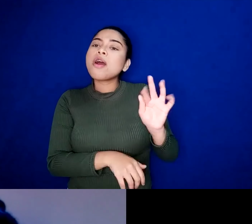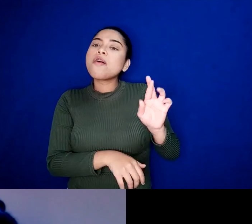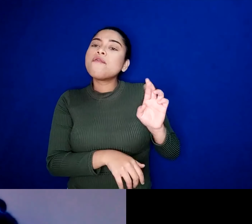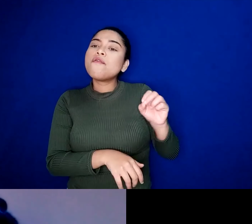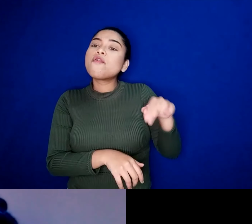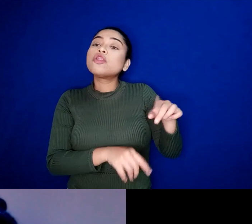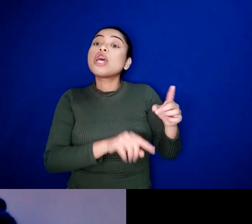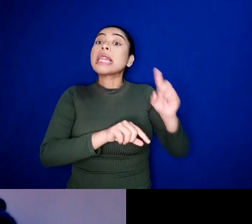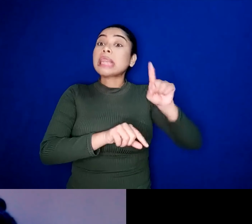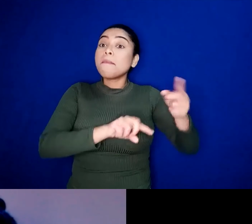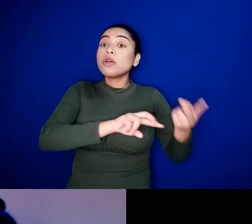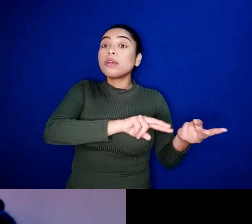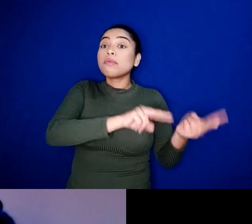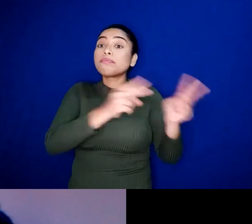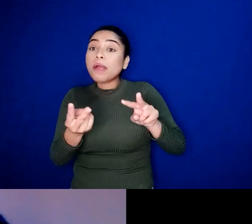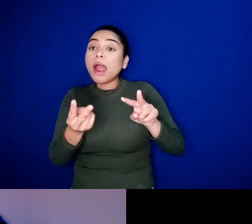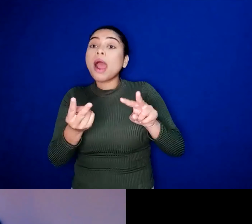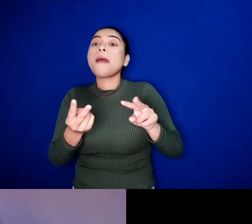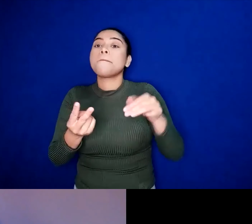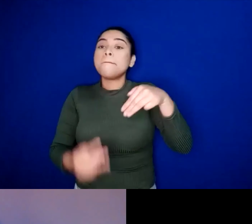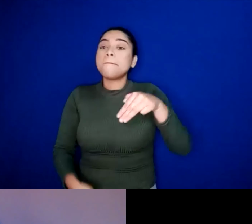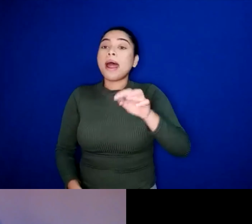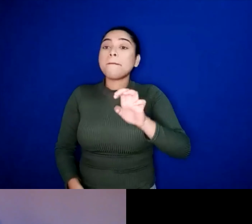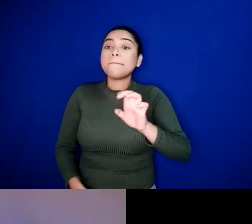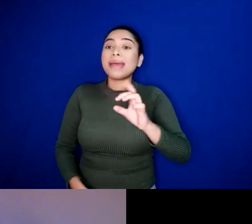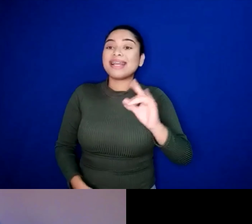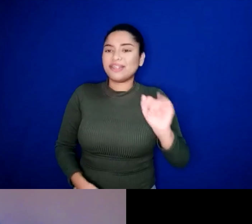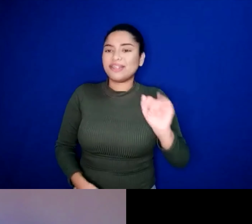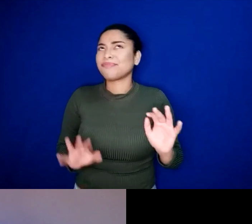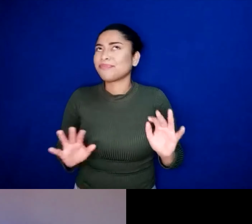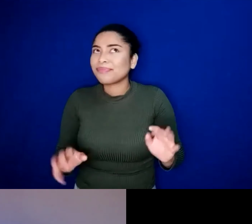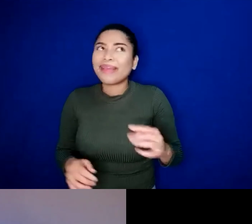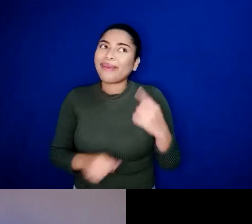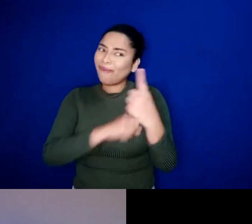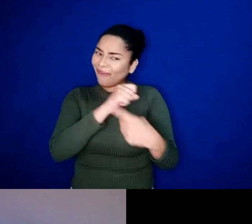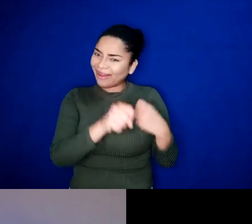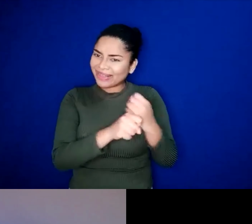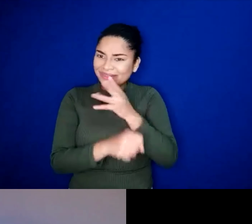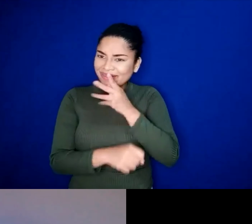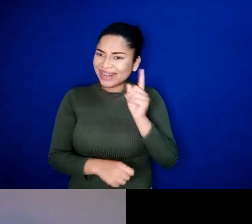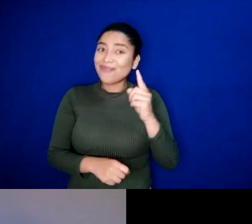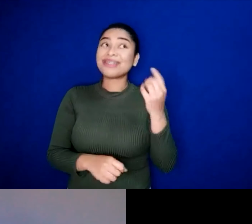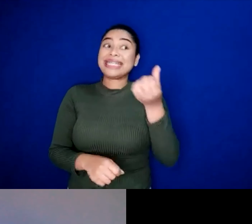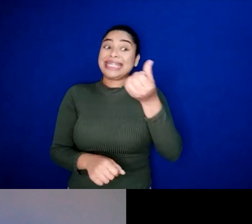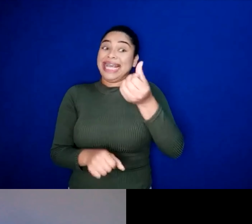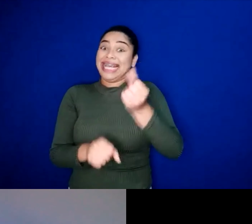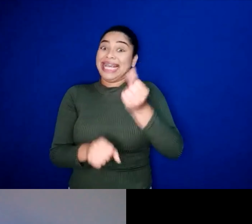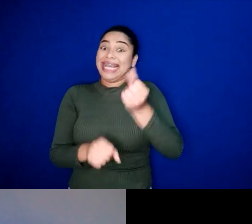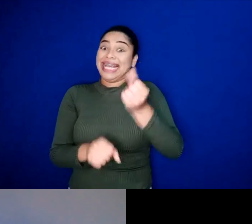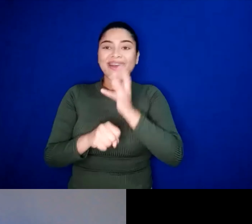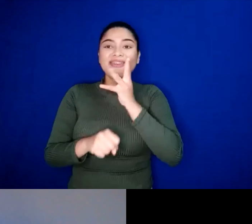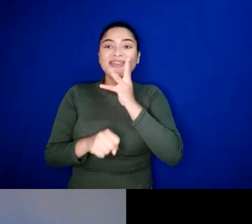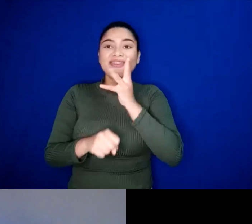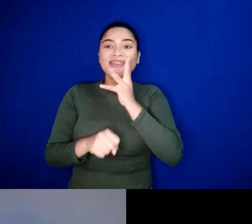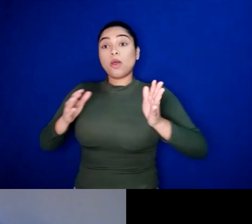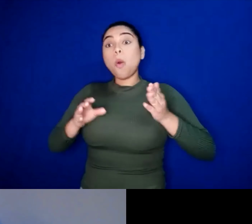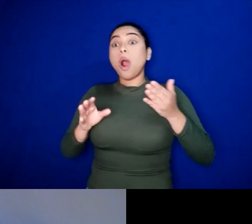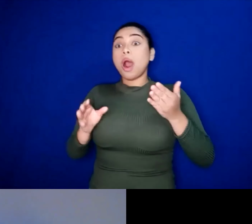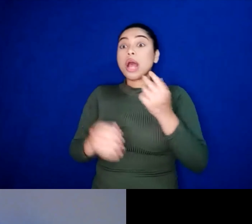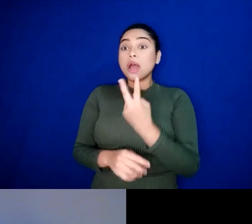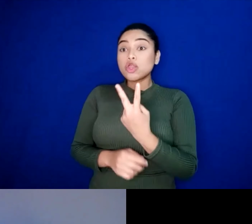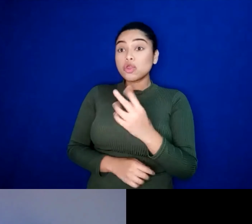na verdade ou não isso só que seis anos depois então foi eu só estou aí que eu vou para o fim de 2008 outra 2014/2014 o